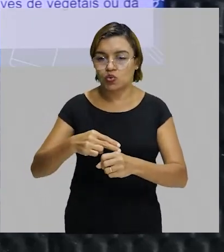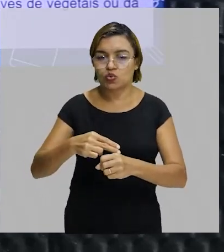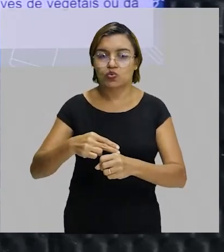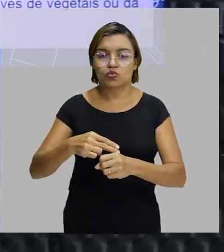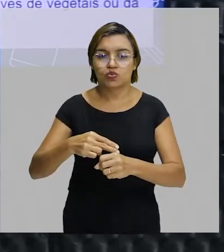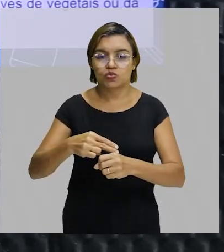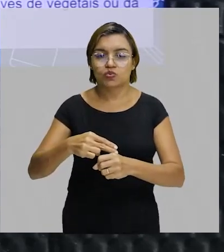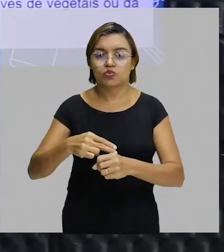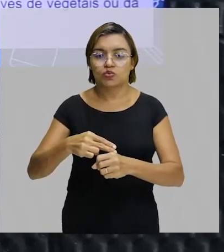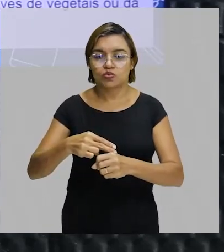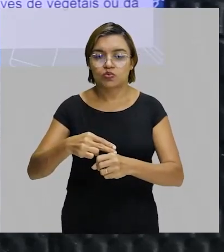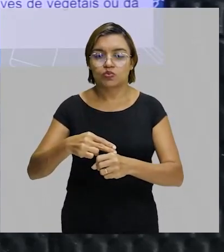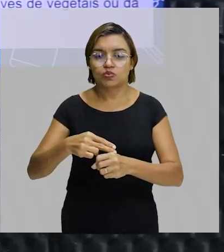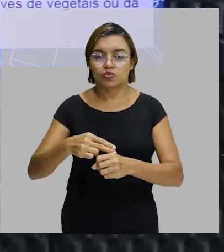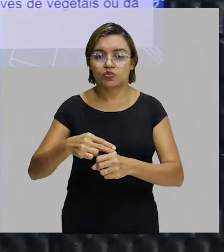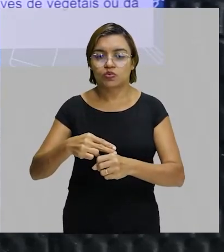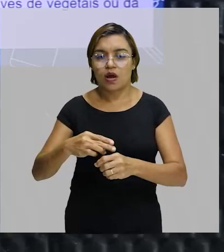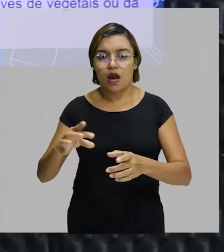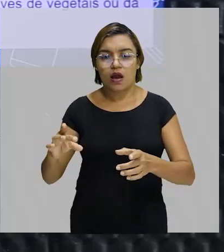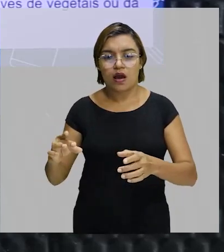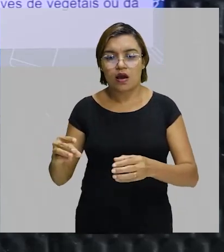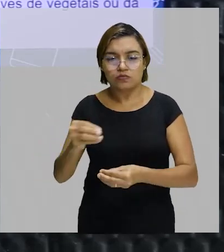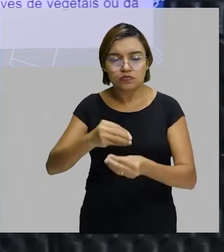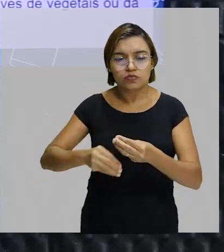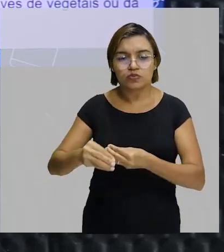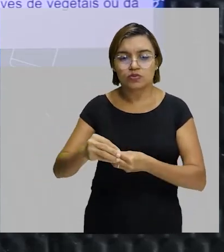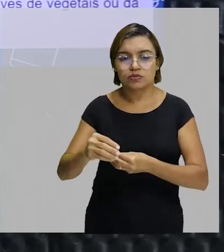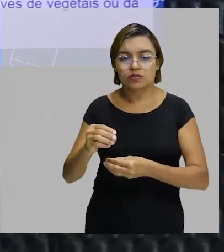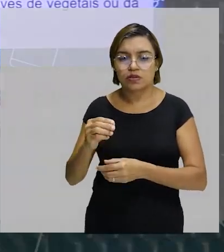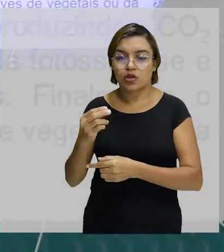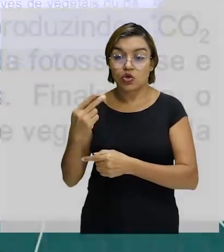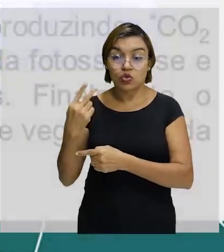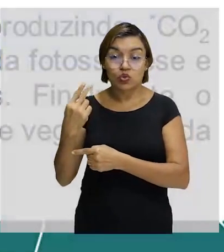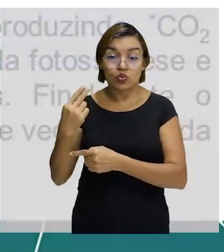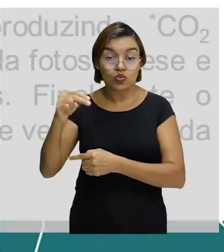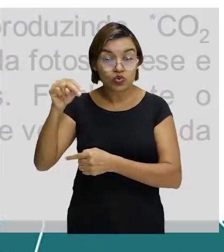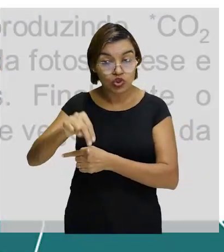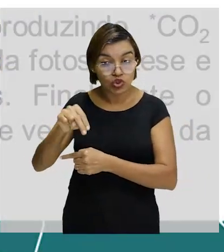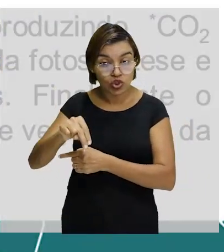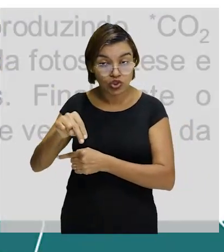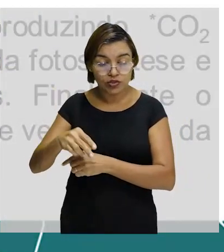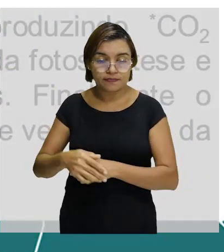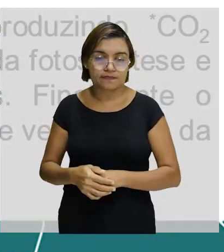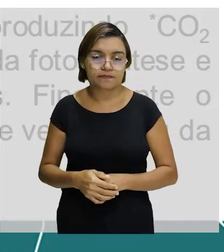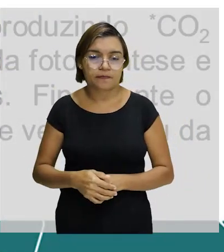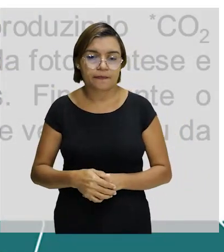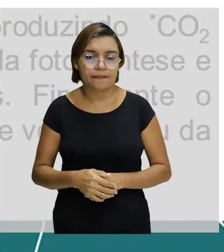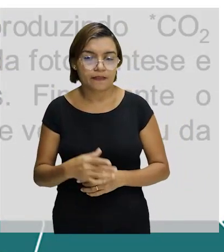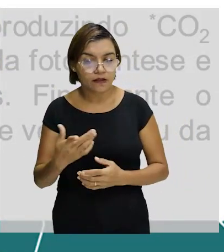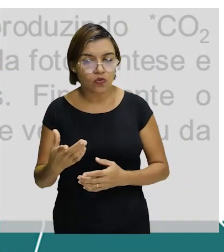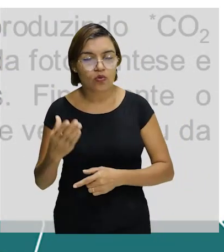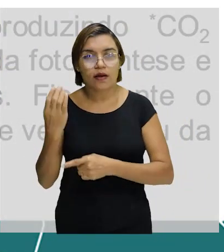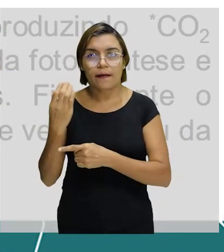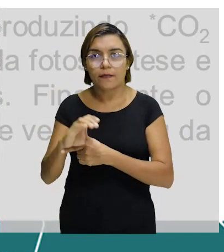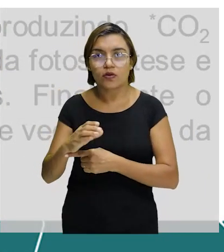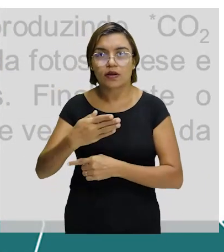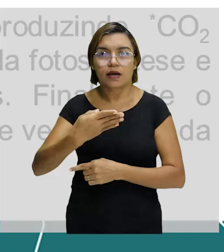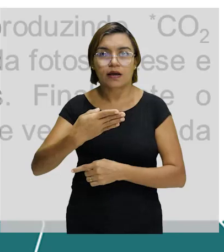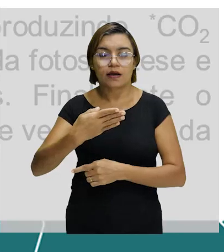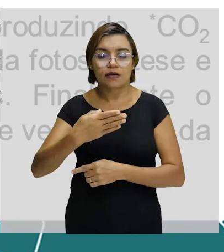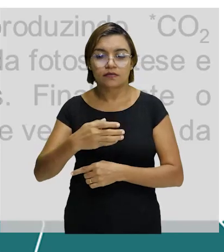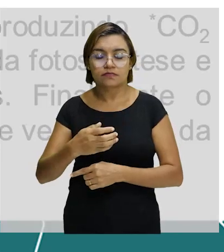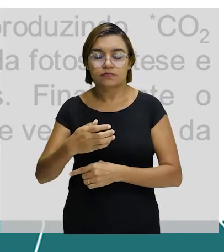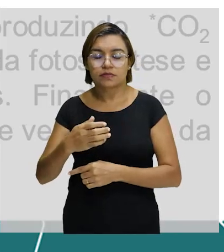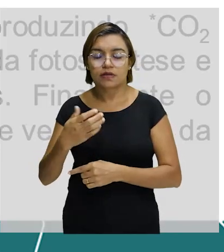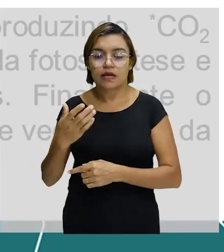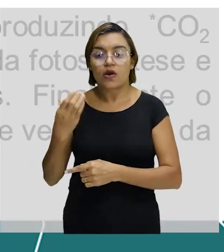do nitrogênio. Então, eu vou ter o carbono 14. O carbono 14 reage, então, com o oxigênio do ar,